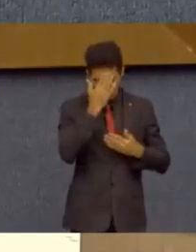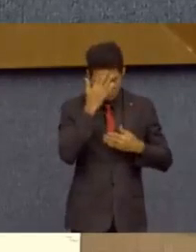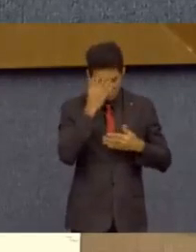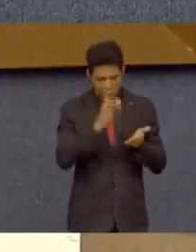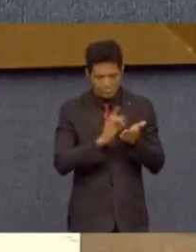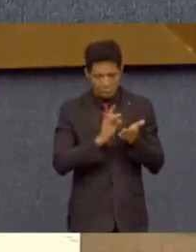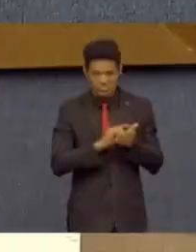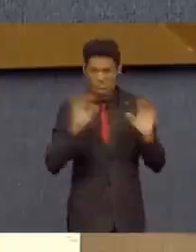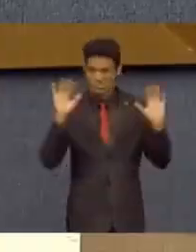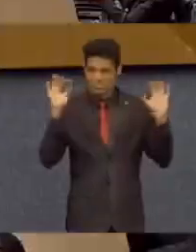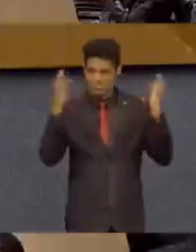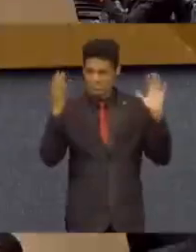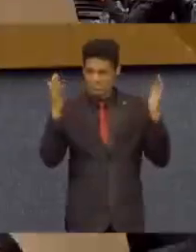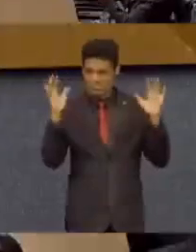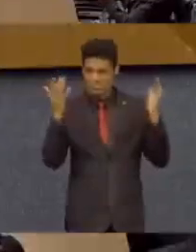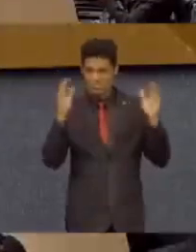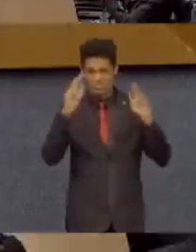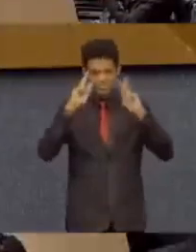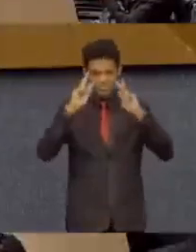ao seu trabalho.